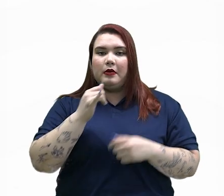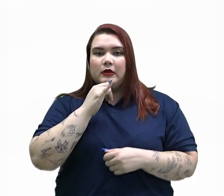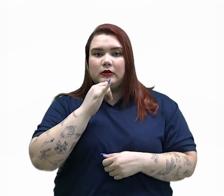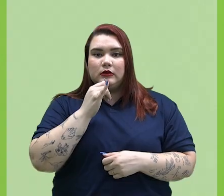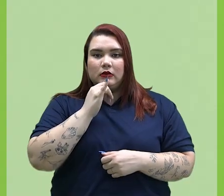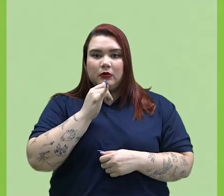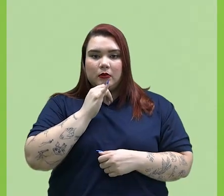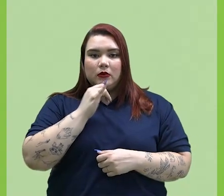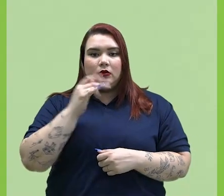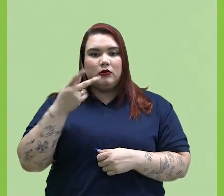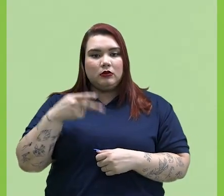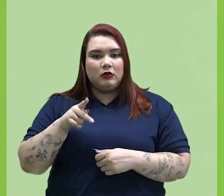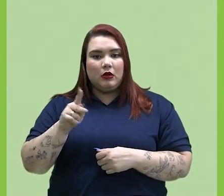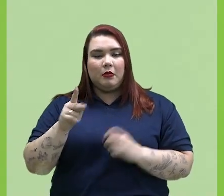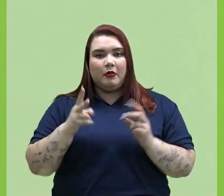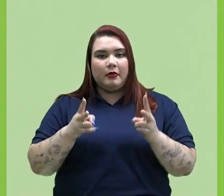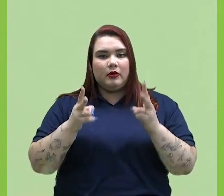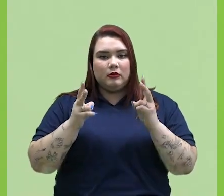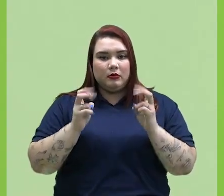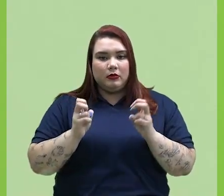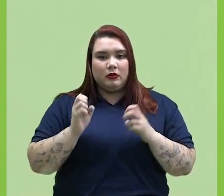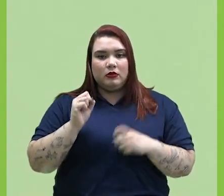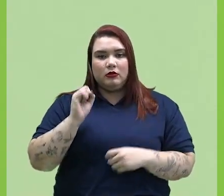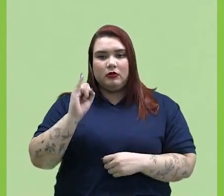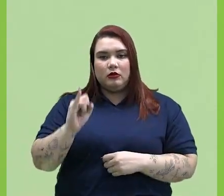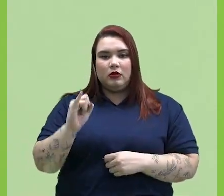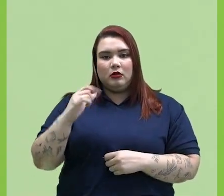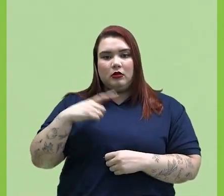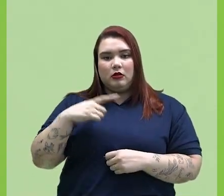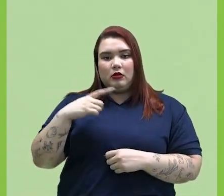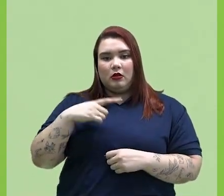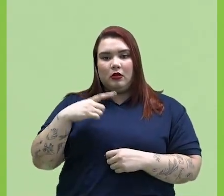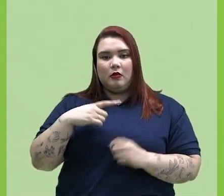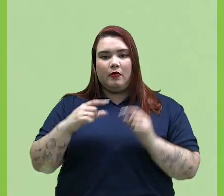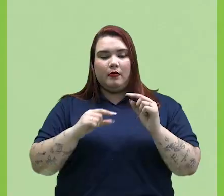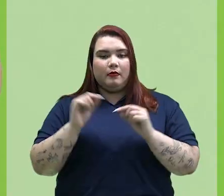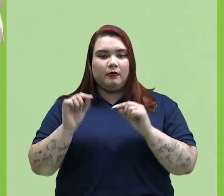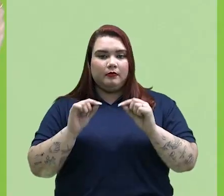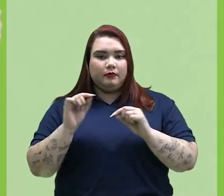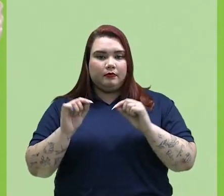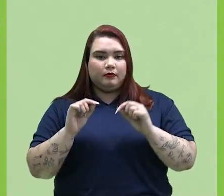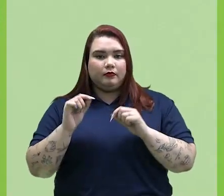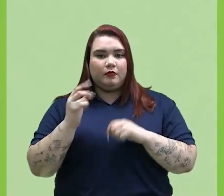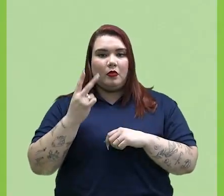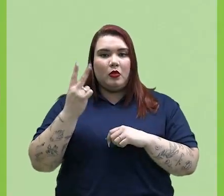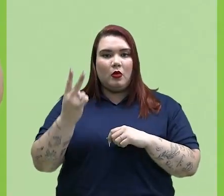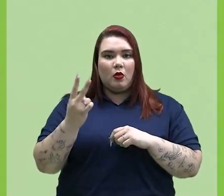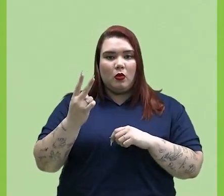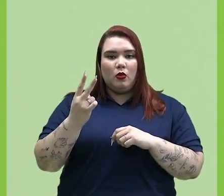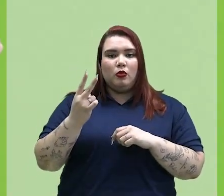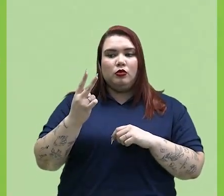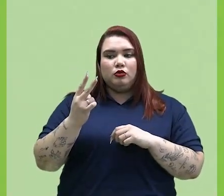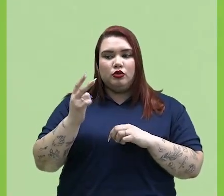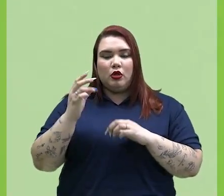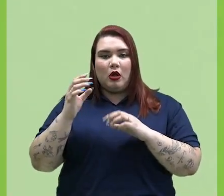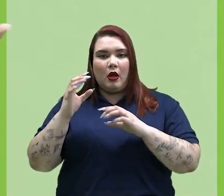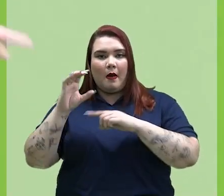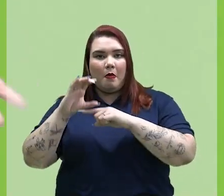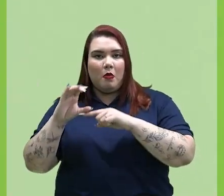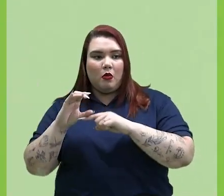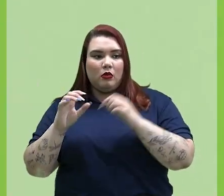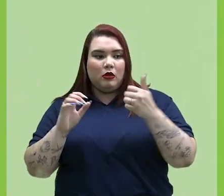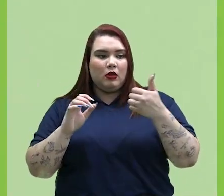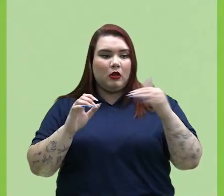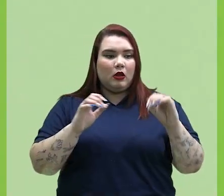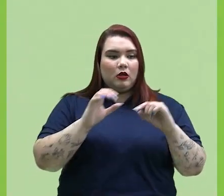comparar, sempre observa assim, né? Se tiver uma cadeia com 2 carbonos e a outra com 10 carbonos,